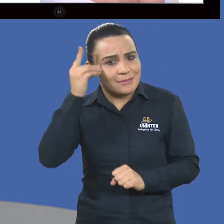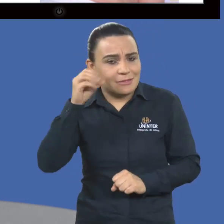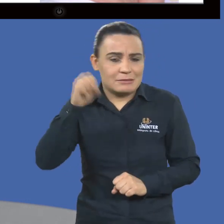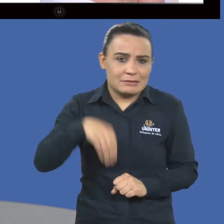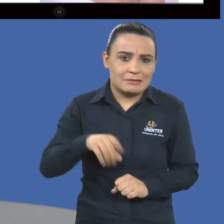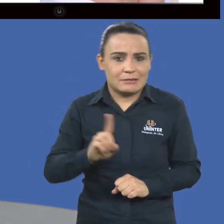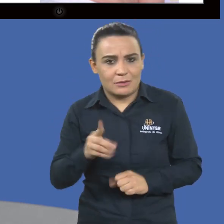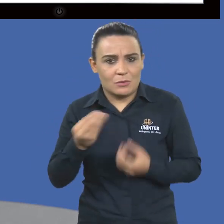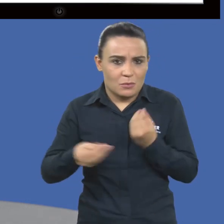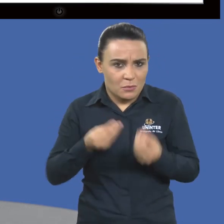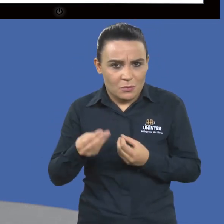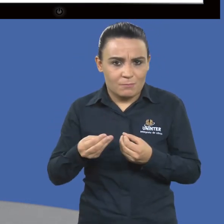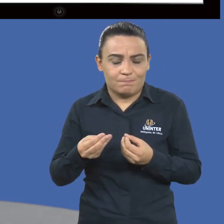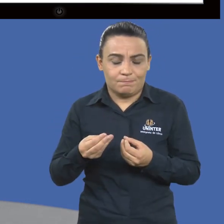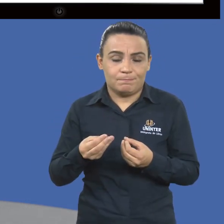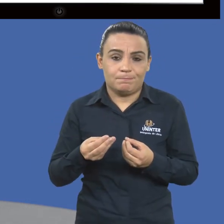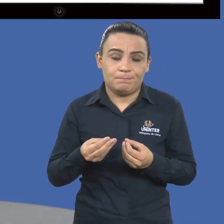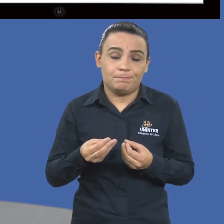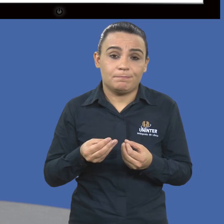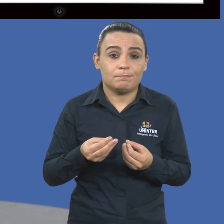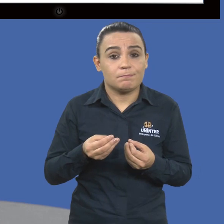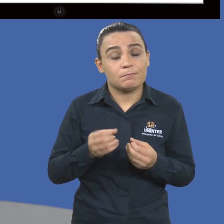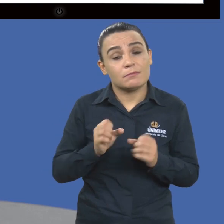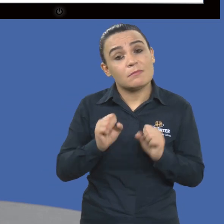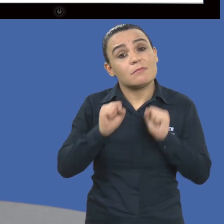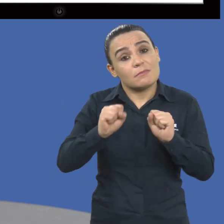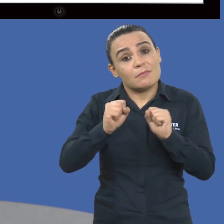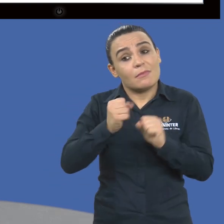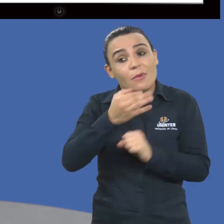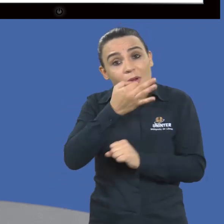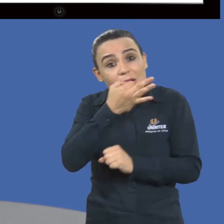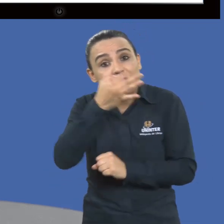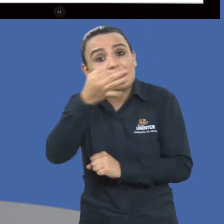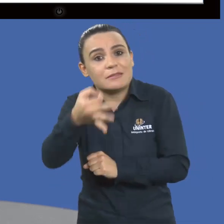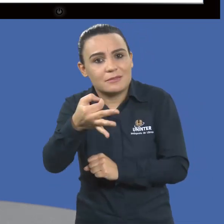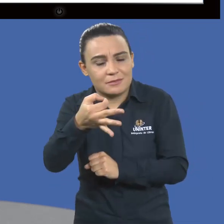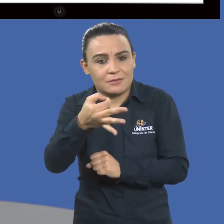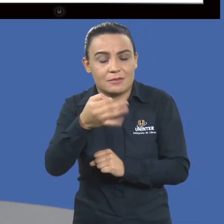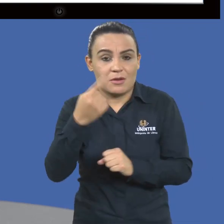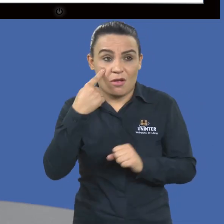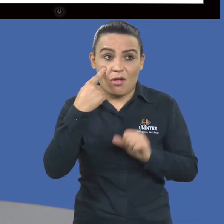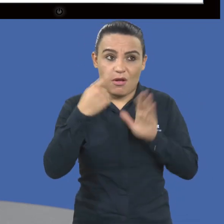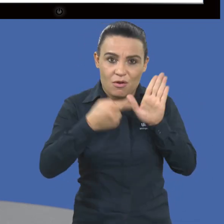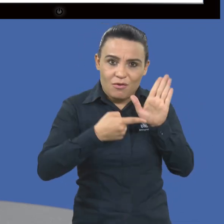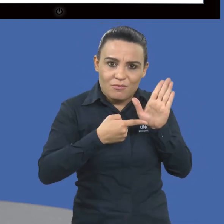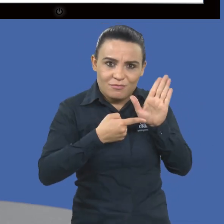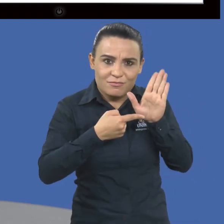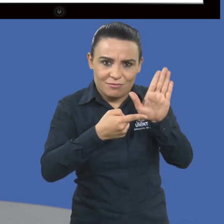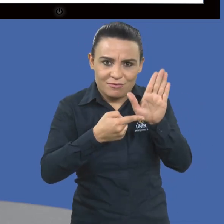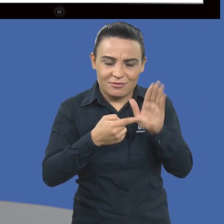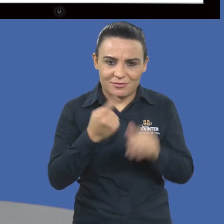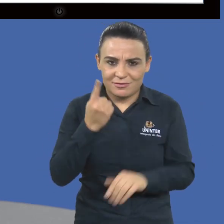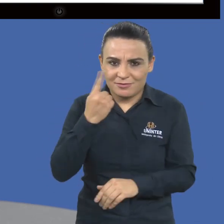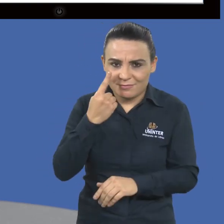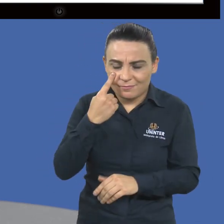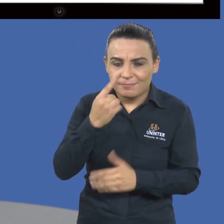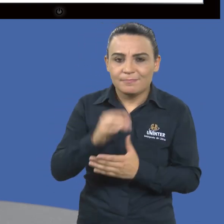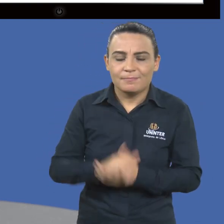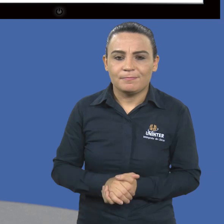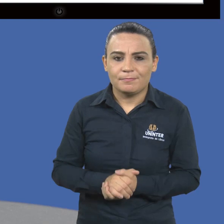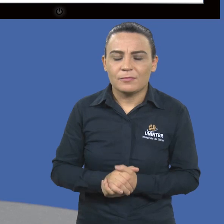diagnóstica. E claro, quando se fala em hipótese diagnóstica, nós vamos mostrar